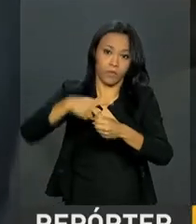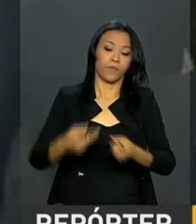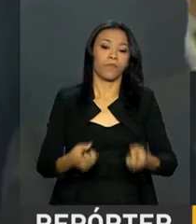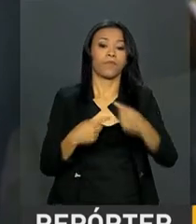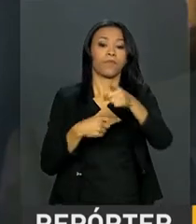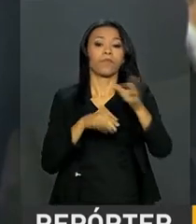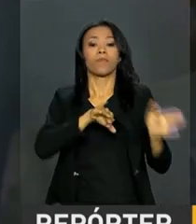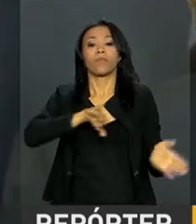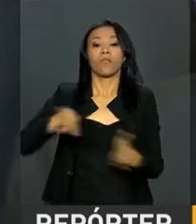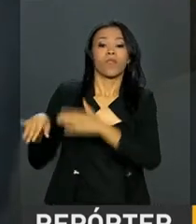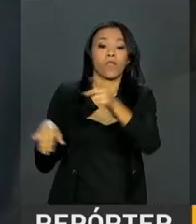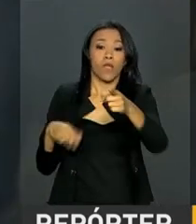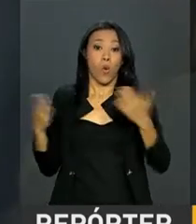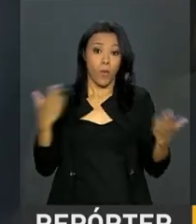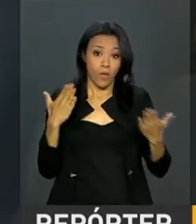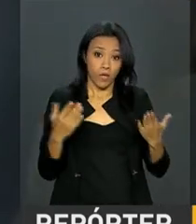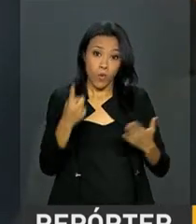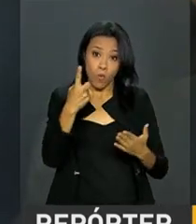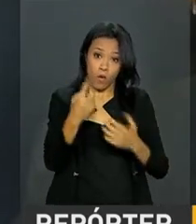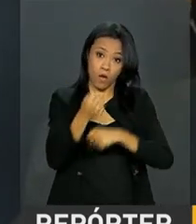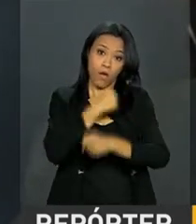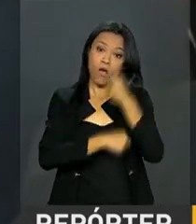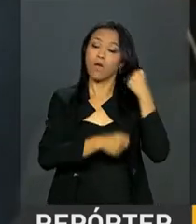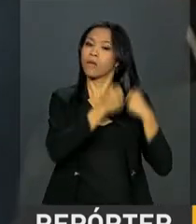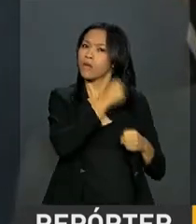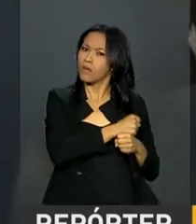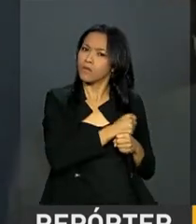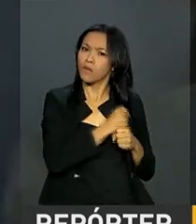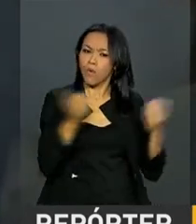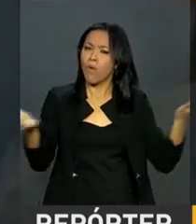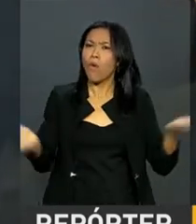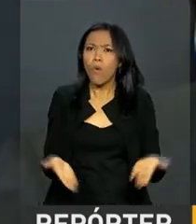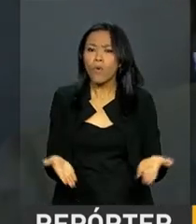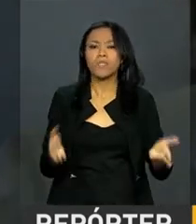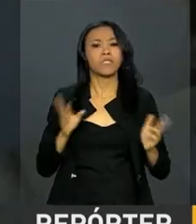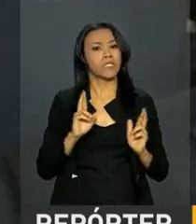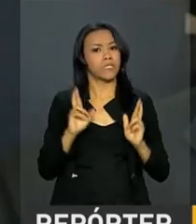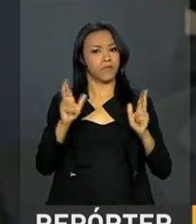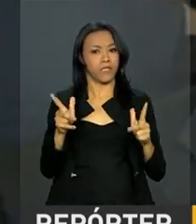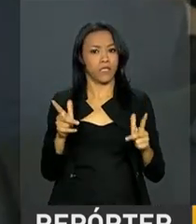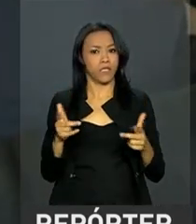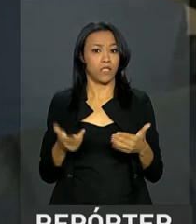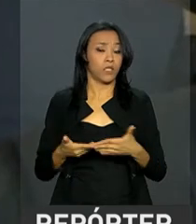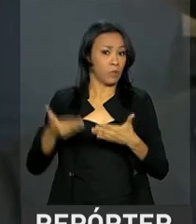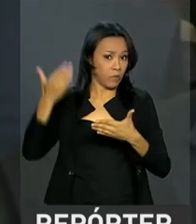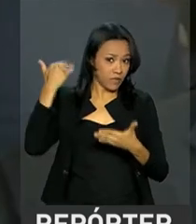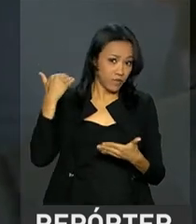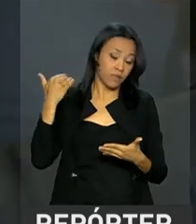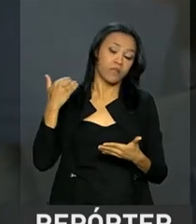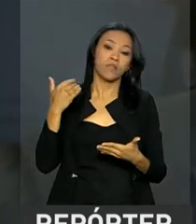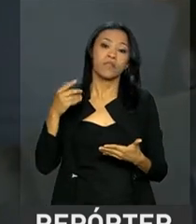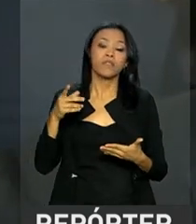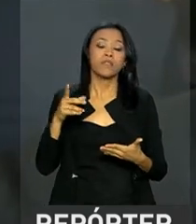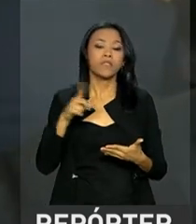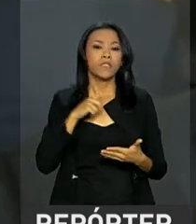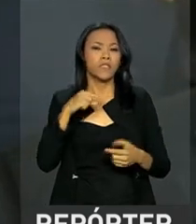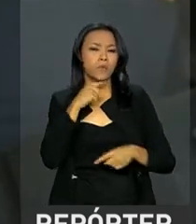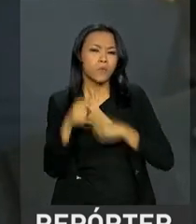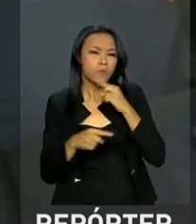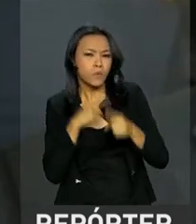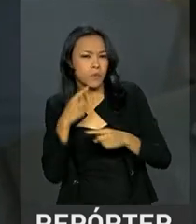atrás, já é totalmente diferente do que era. Ali havia ainda uma esperança, uma dúvida,